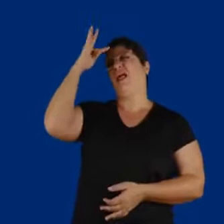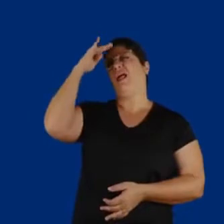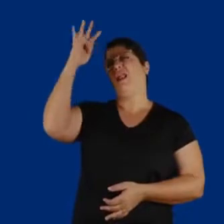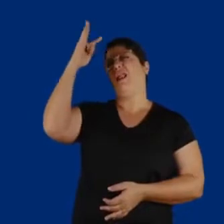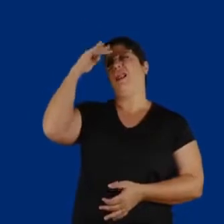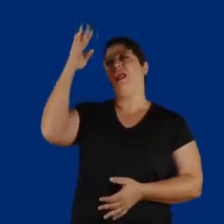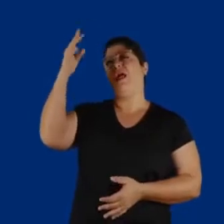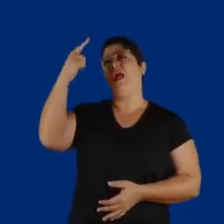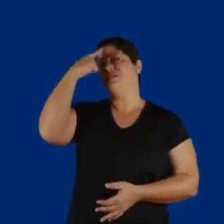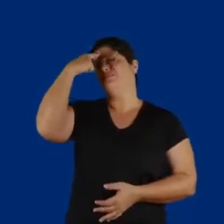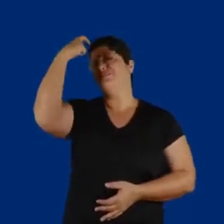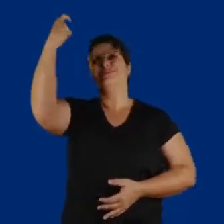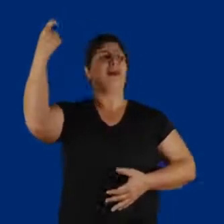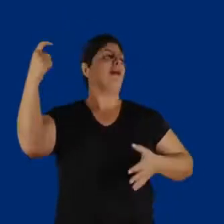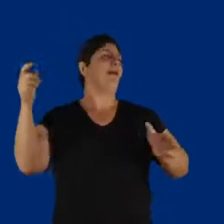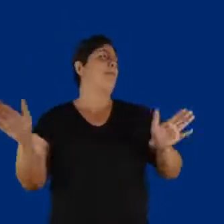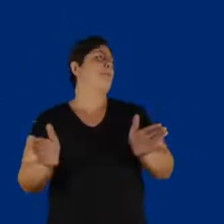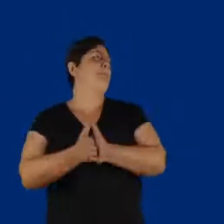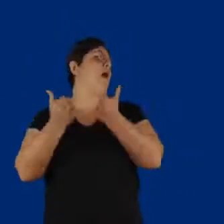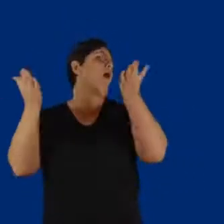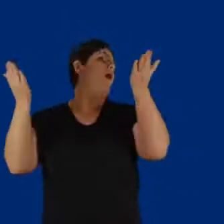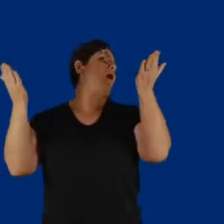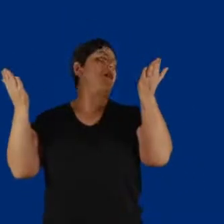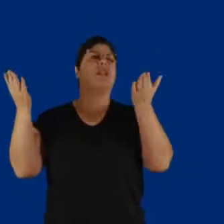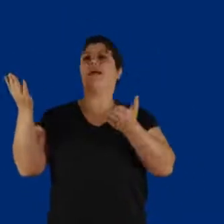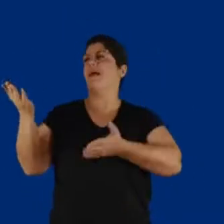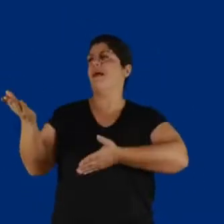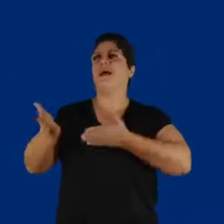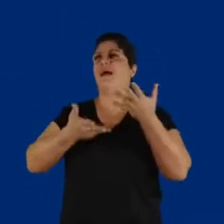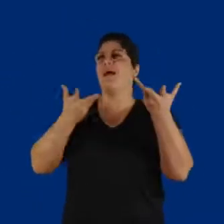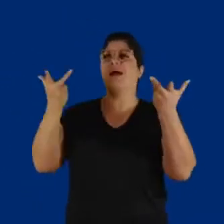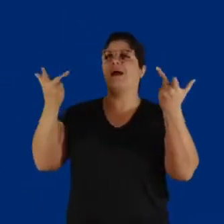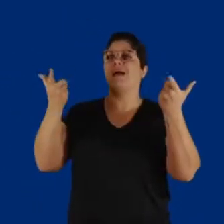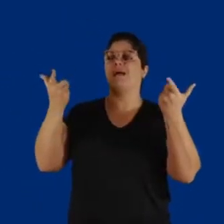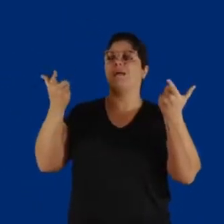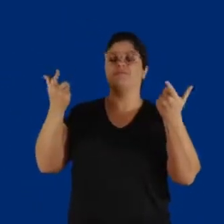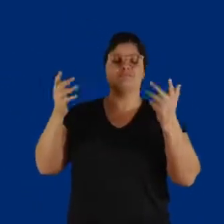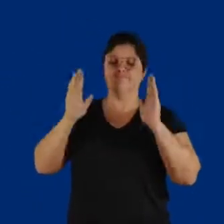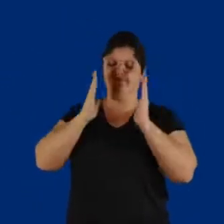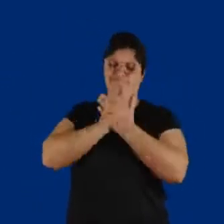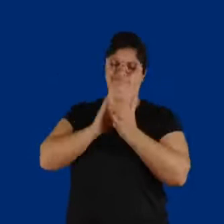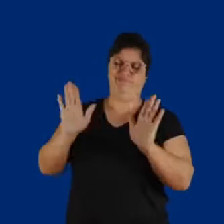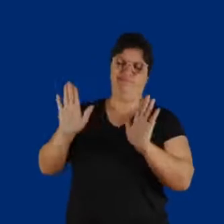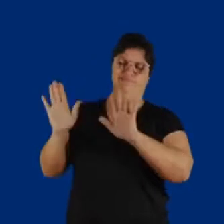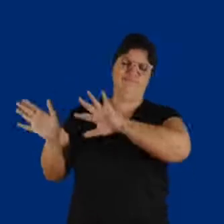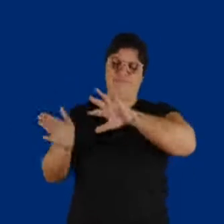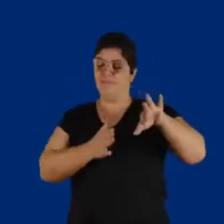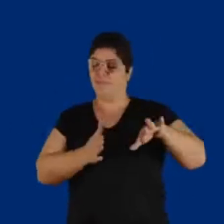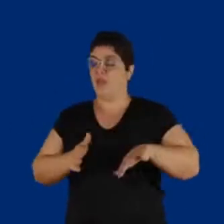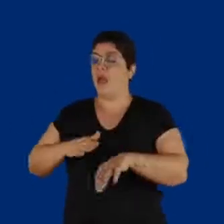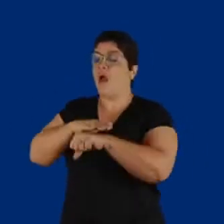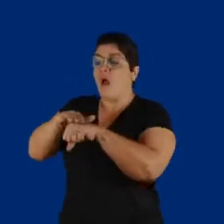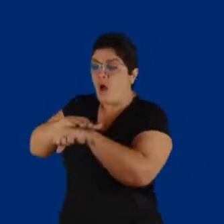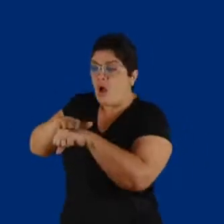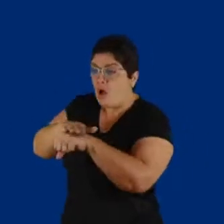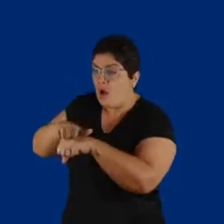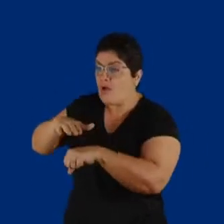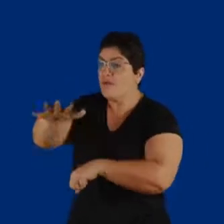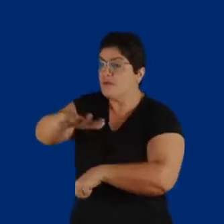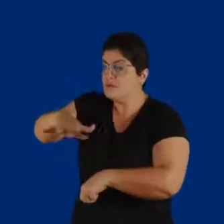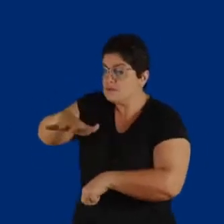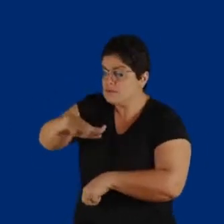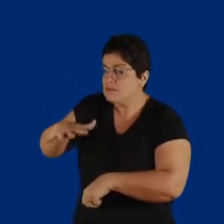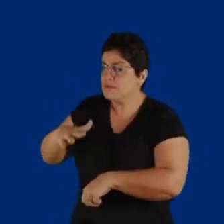ideias miraculosas e começarmos a dialogar com os territórios, com